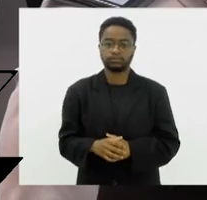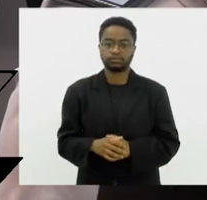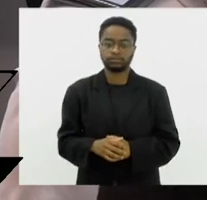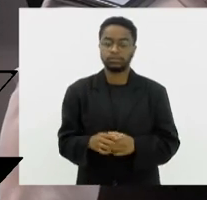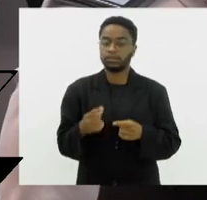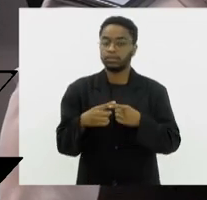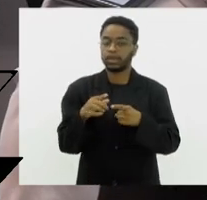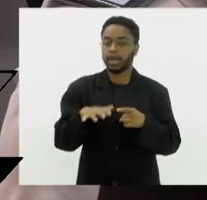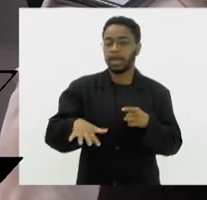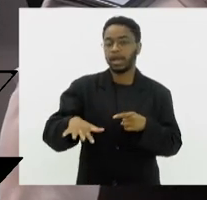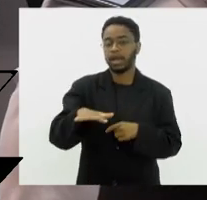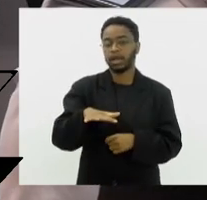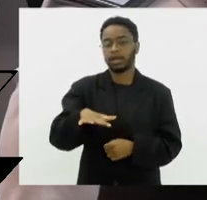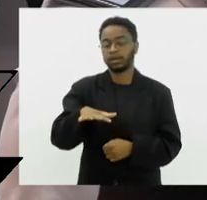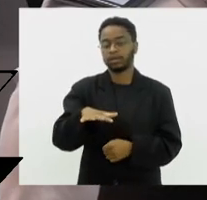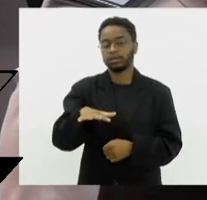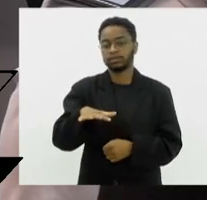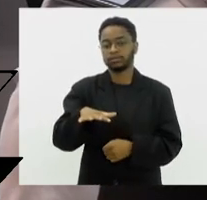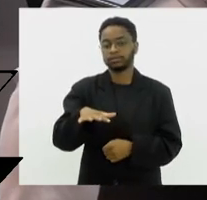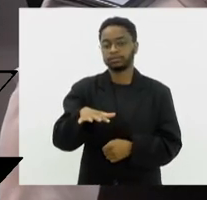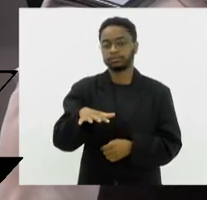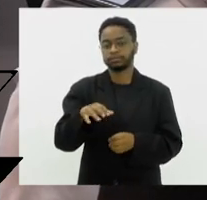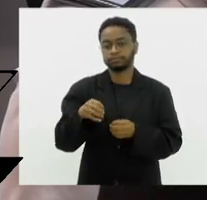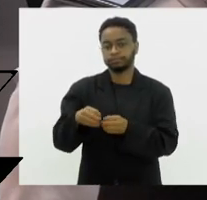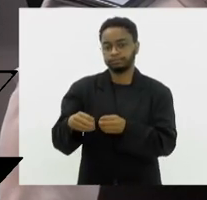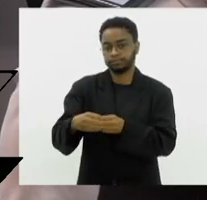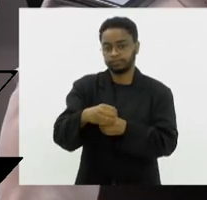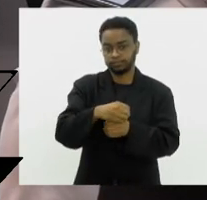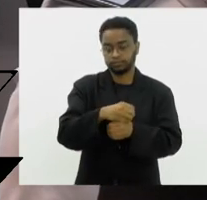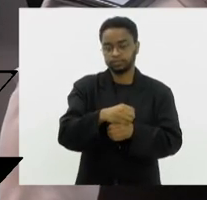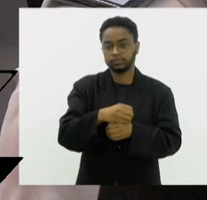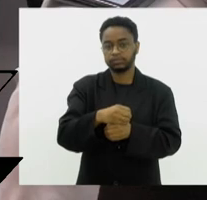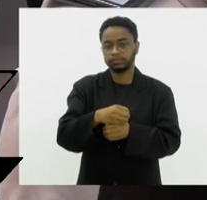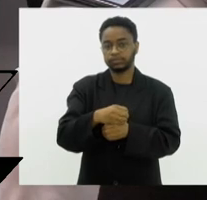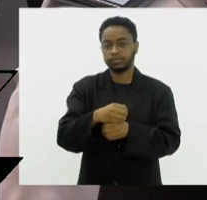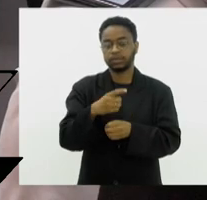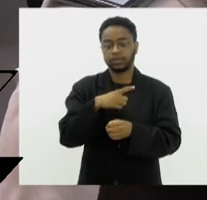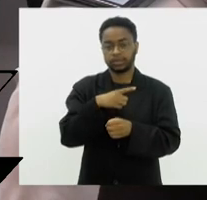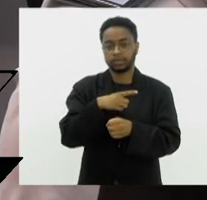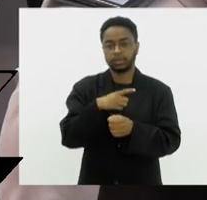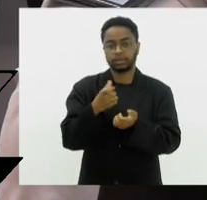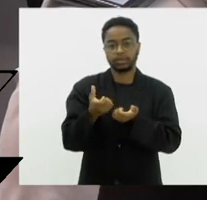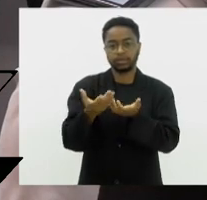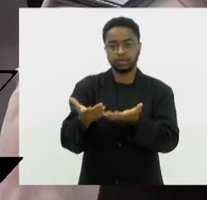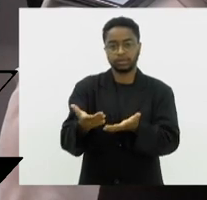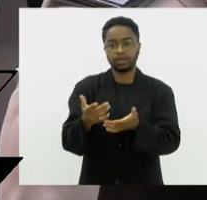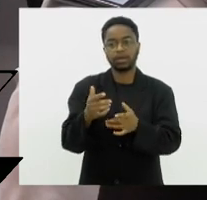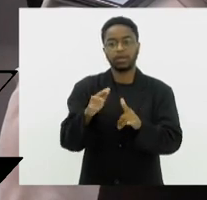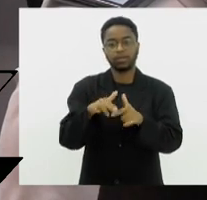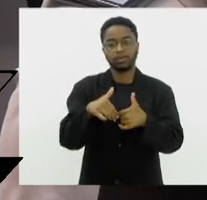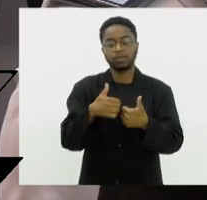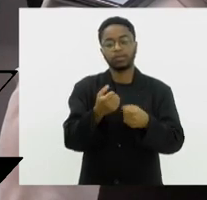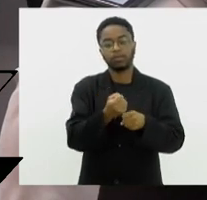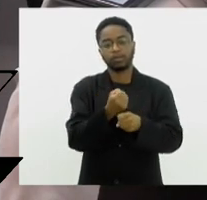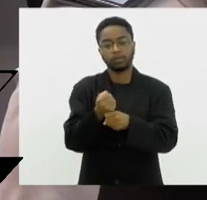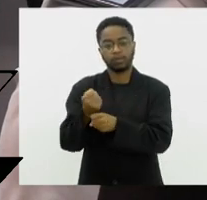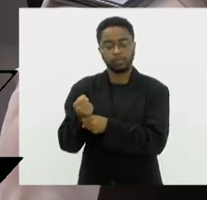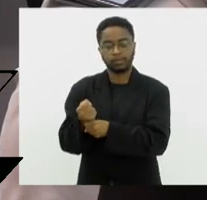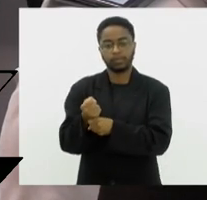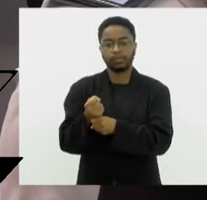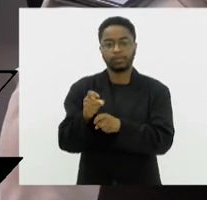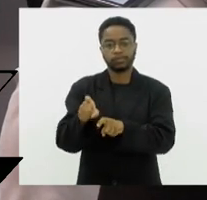as áreas ali da usina Cambaíba estão sendo destinadas à reforma agrária, né? Estão se transformando num assentamento